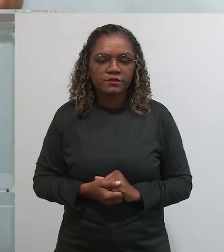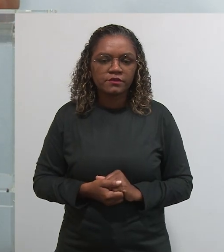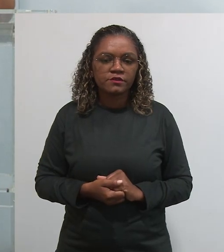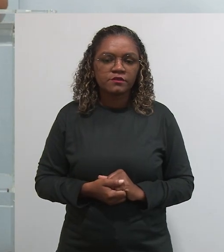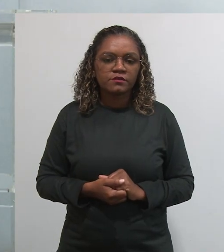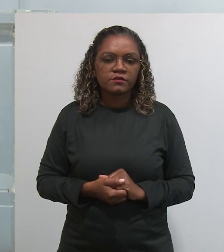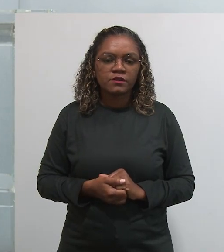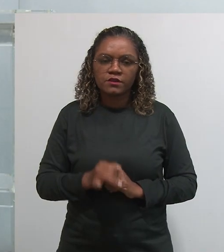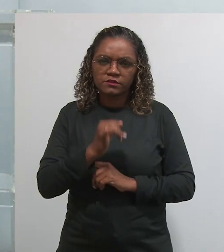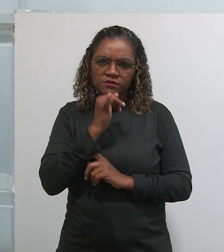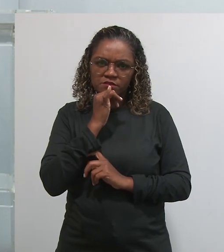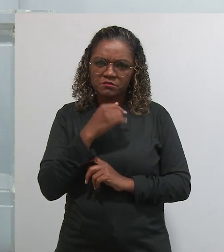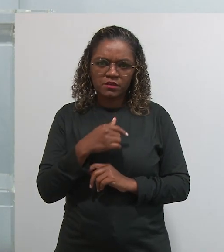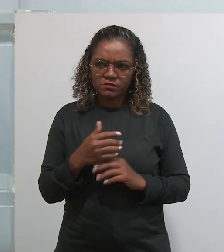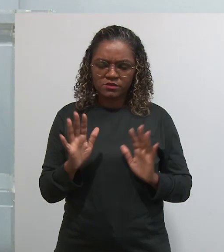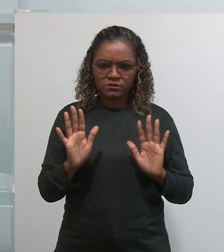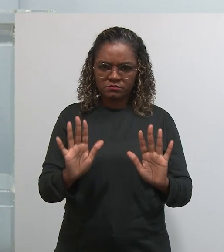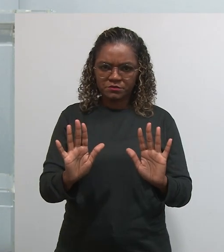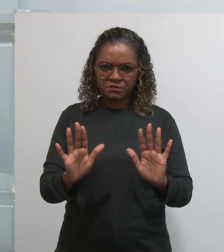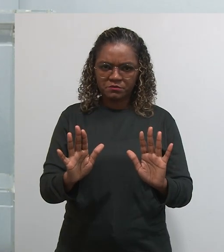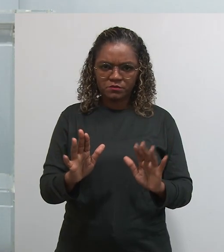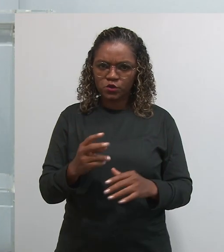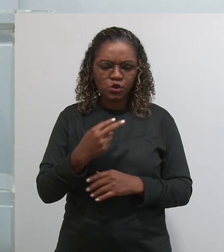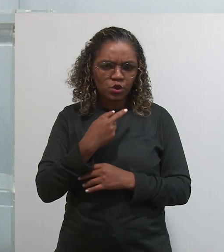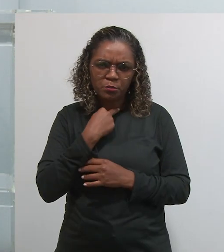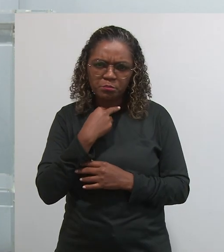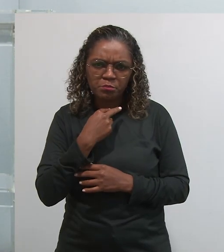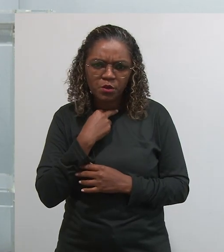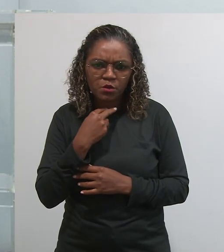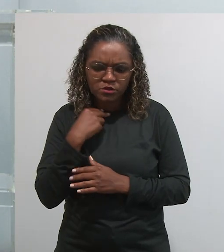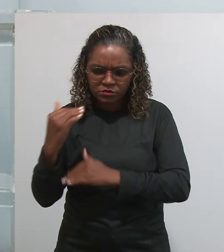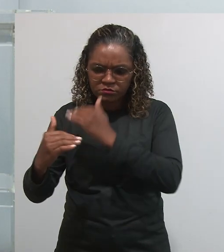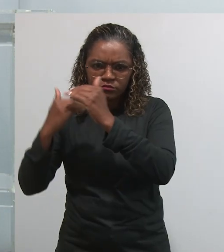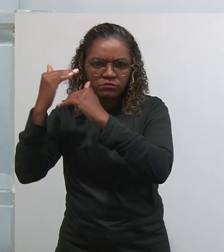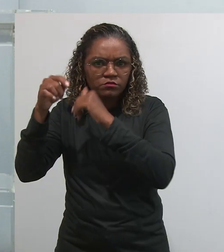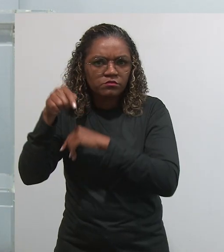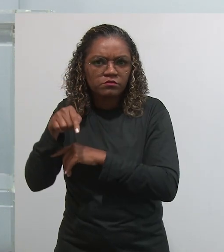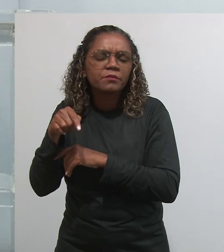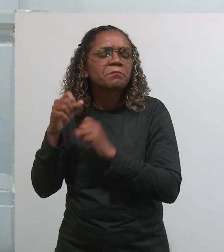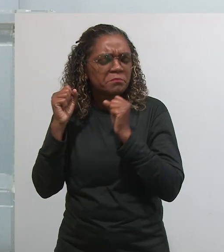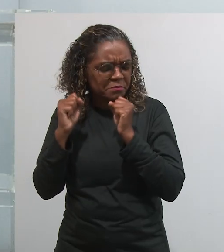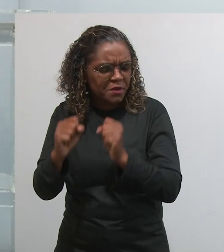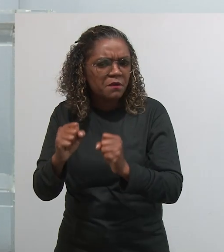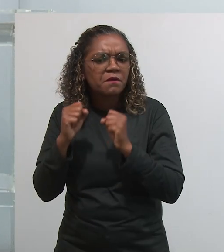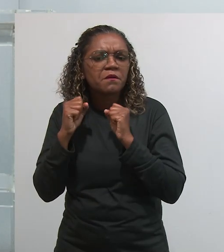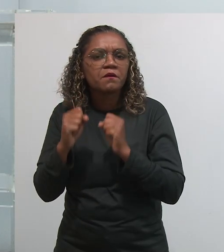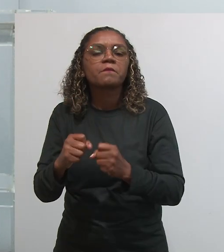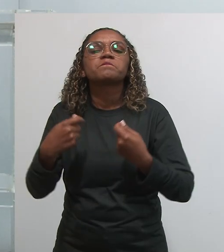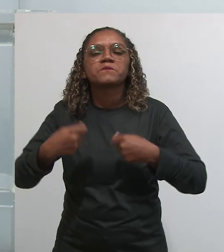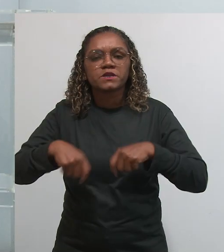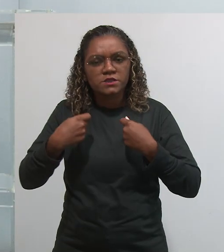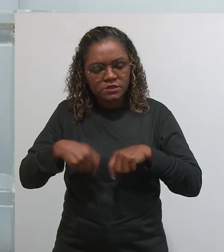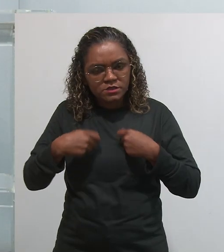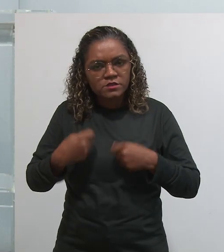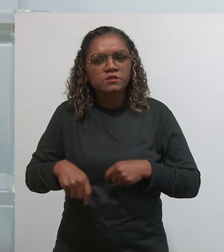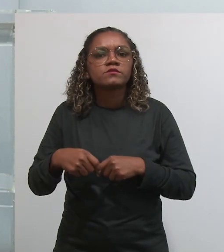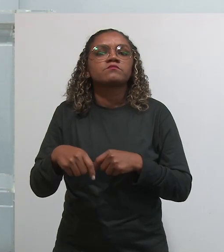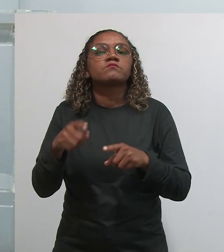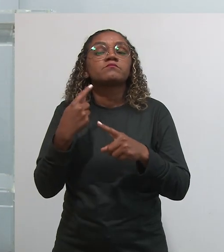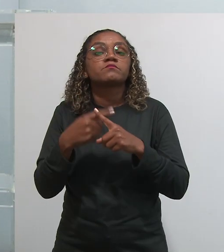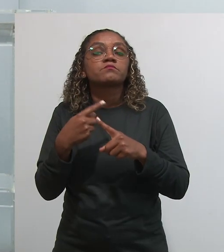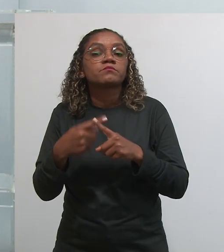eu te falo, eu não posso, então, professora, desenvolver meu senso comum? Pode, muito pelo contrário, ele é muito